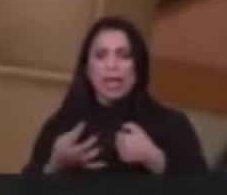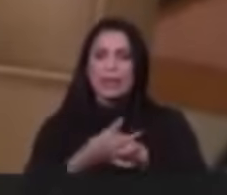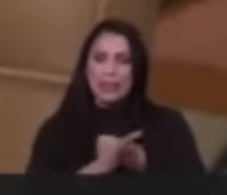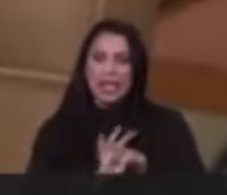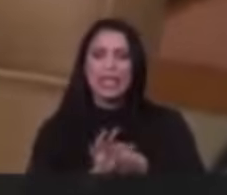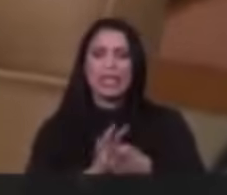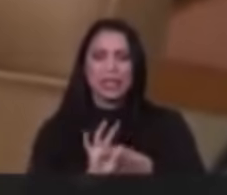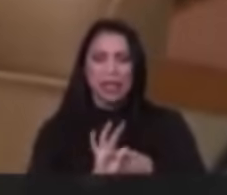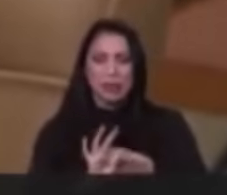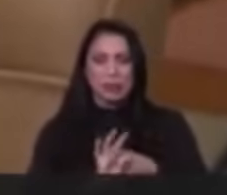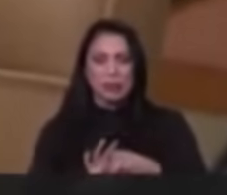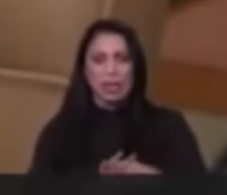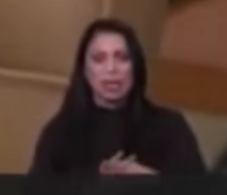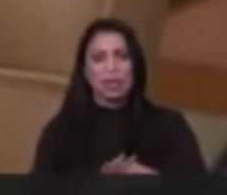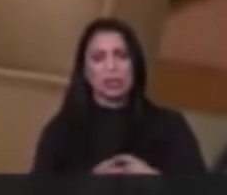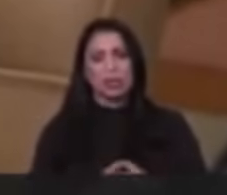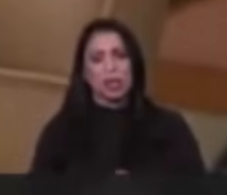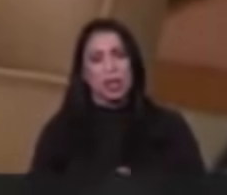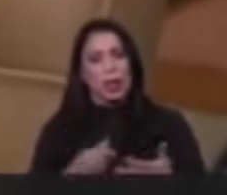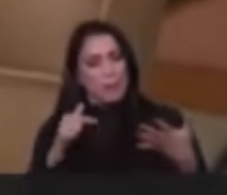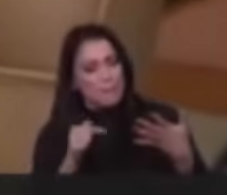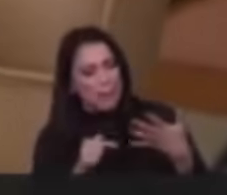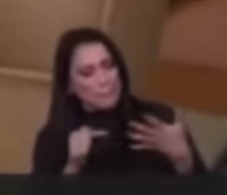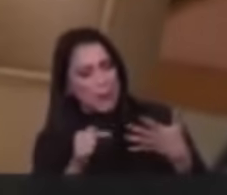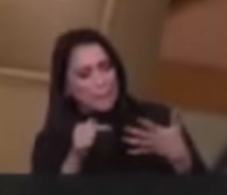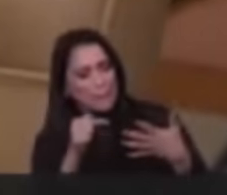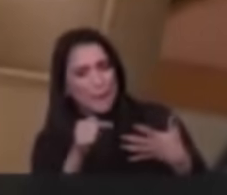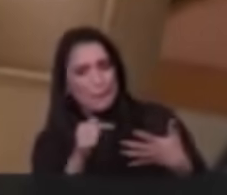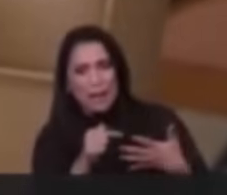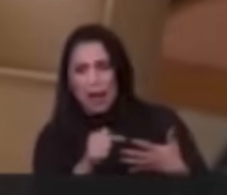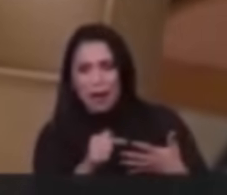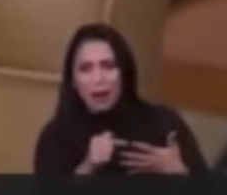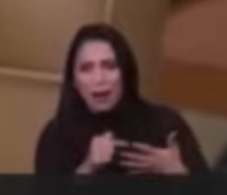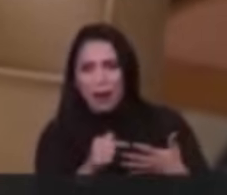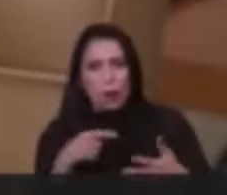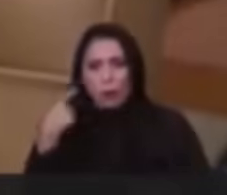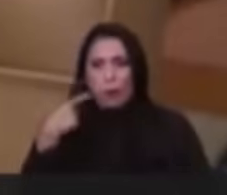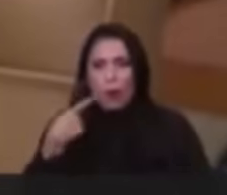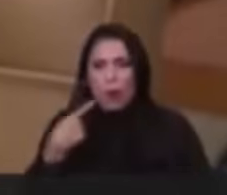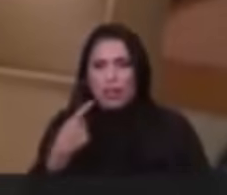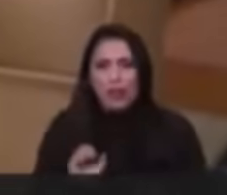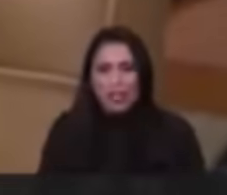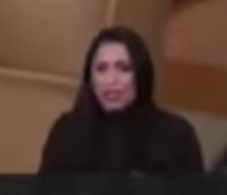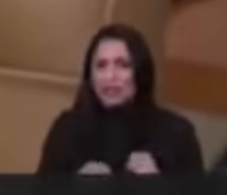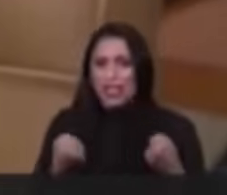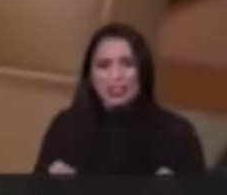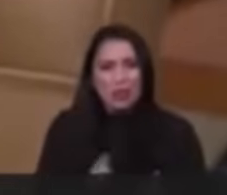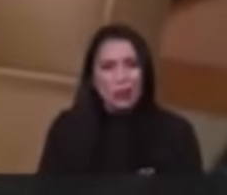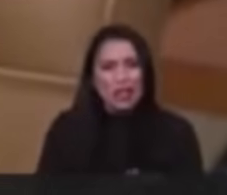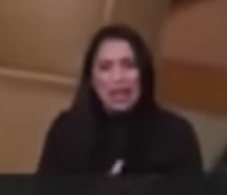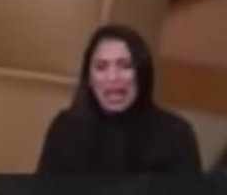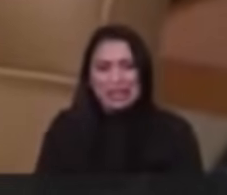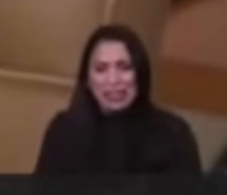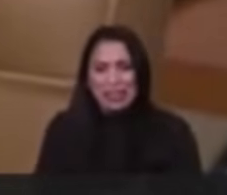tecnicamente, venha analisar tipo por tipo. O advogado ignorou a defesa, o advogado não